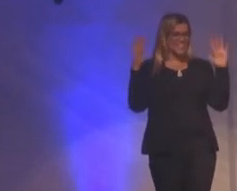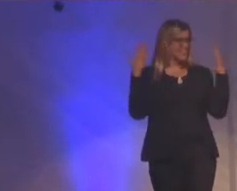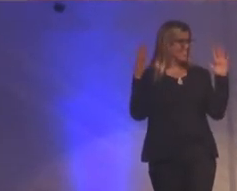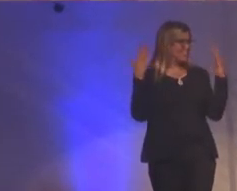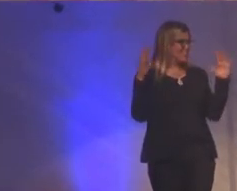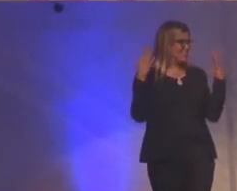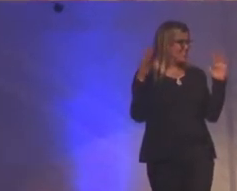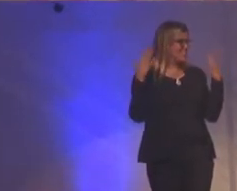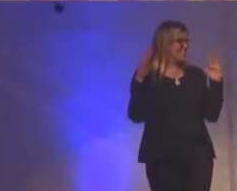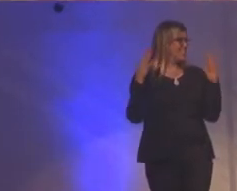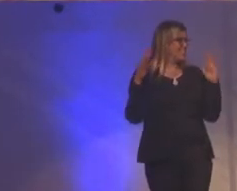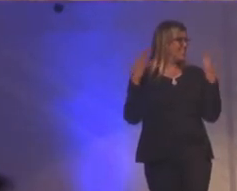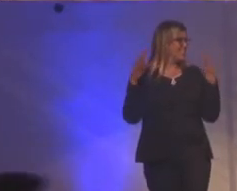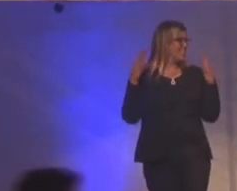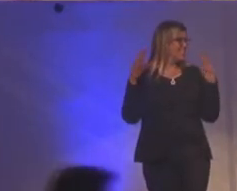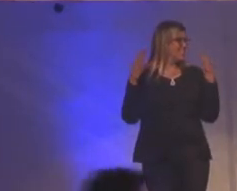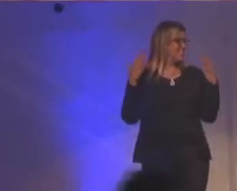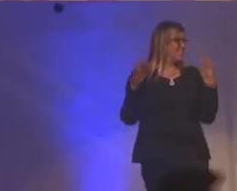Senão ele não vem.